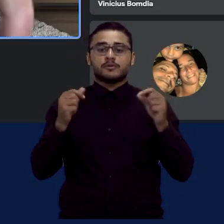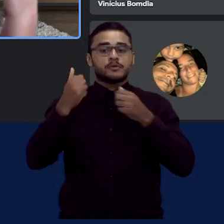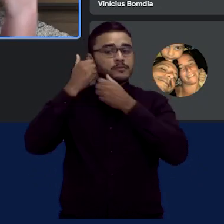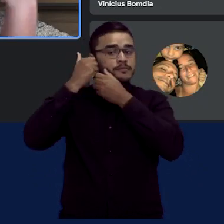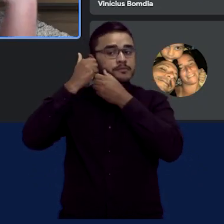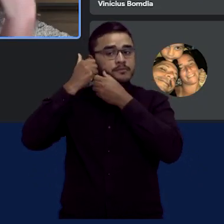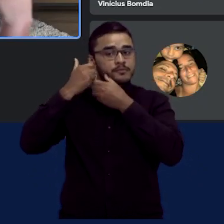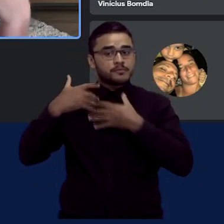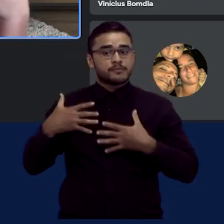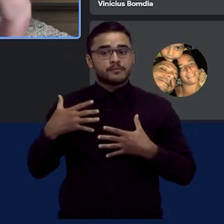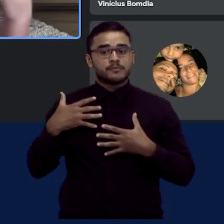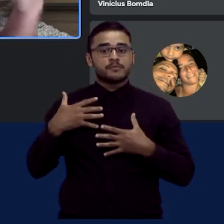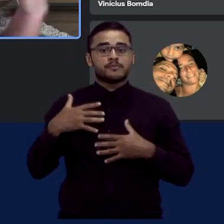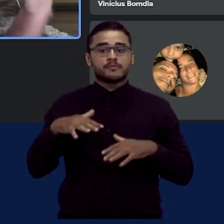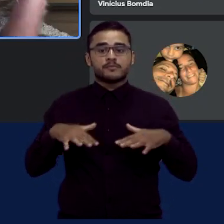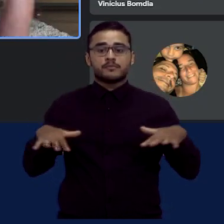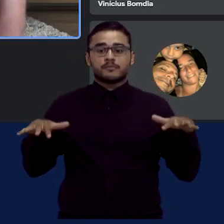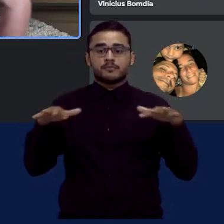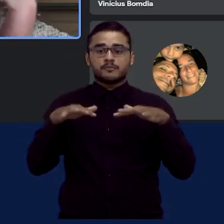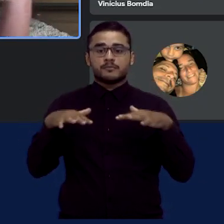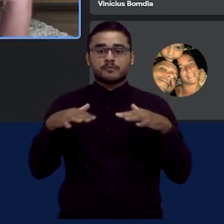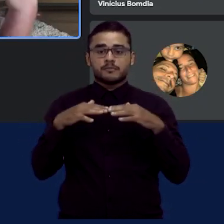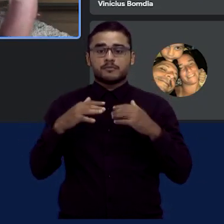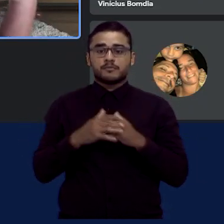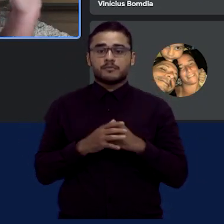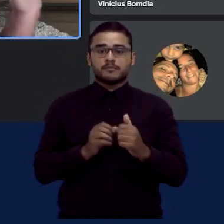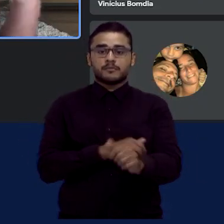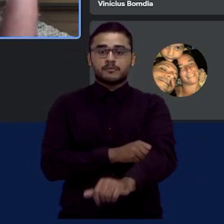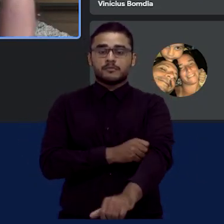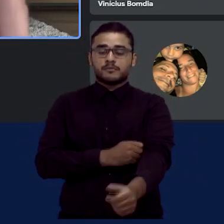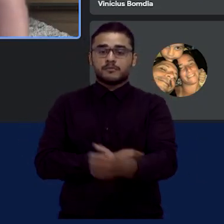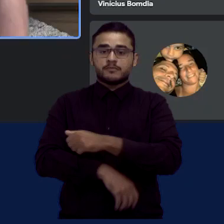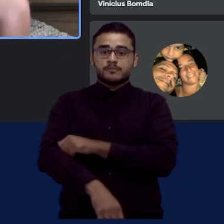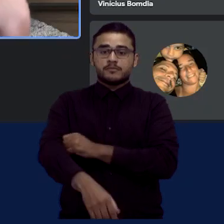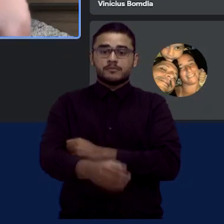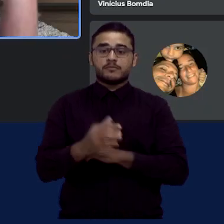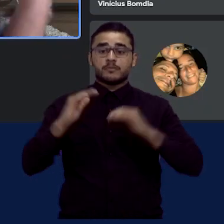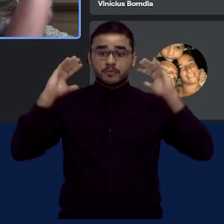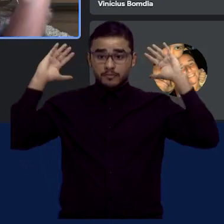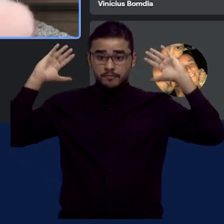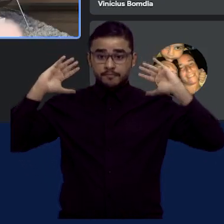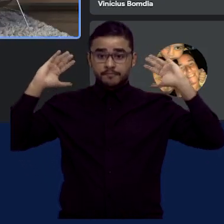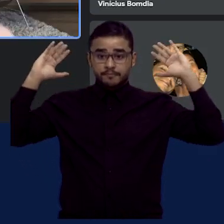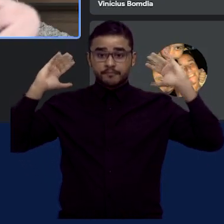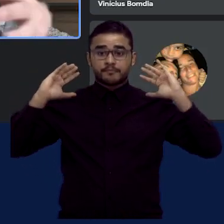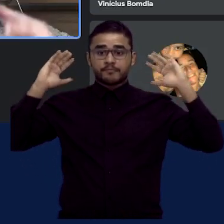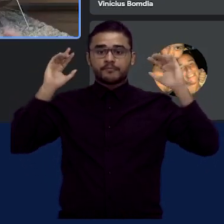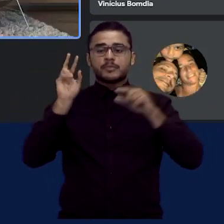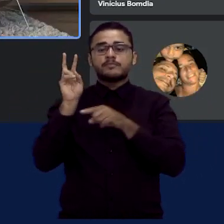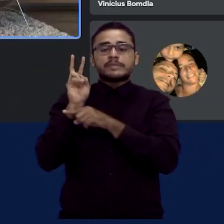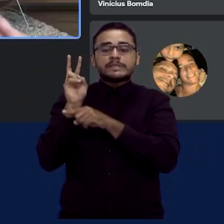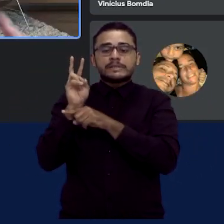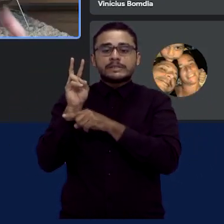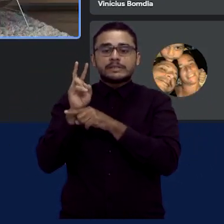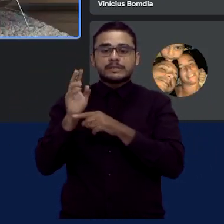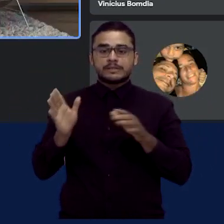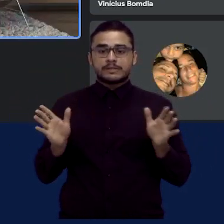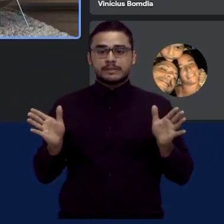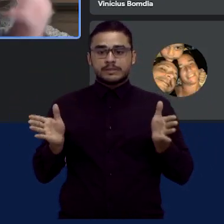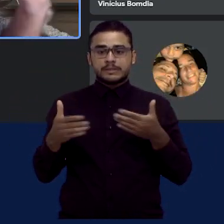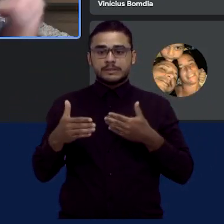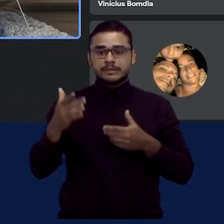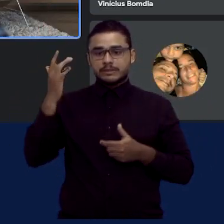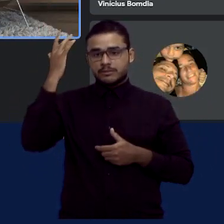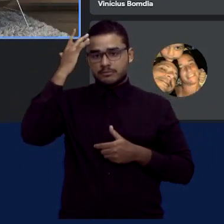autodescrição, eu não fiz em relação ao ambiente, né? Na verdade, eu estou em um ambiente virtual, atrás de mim tá como se fosse uma sala, assim, bem chique, bem